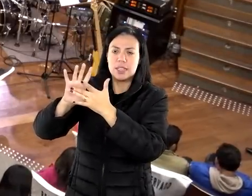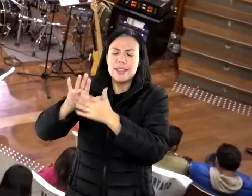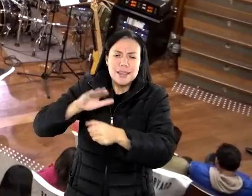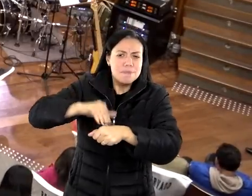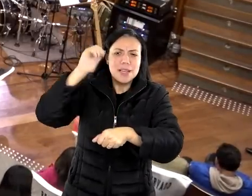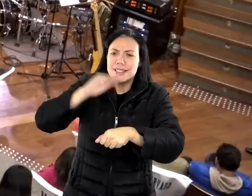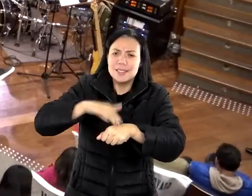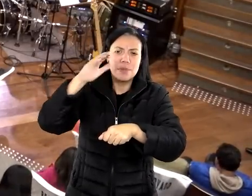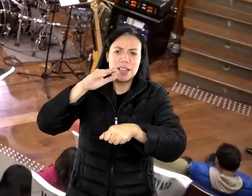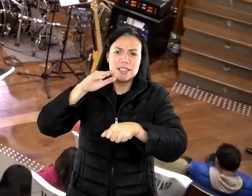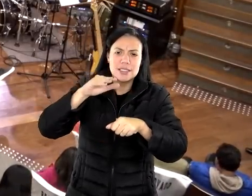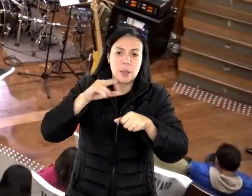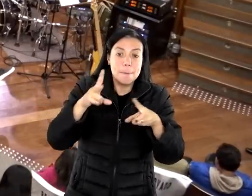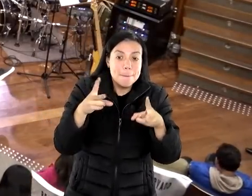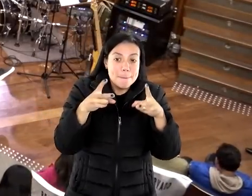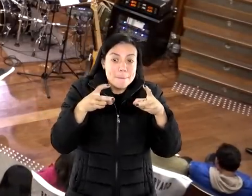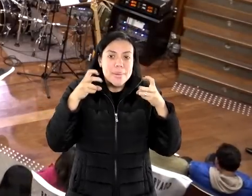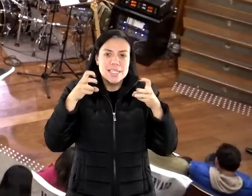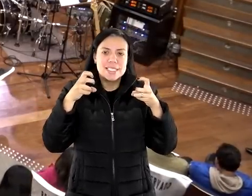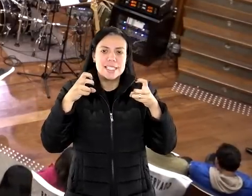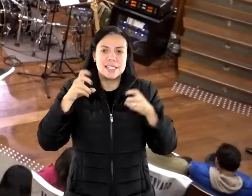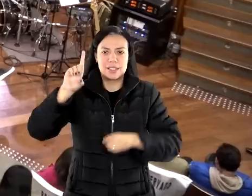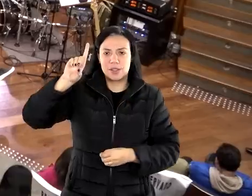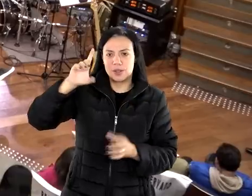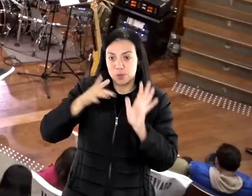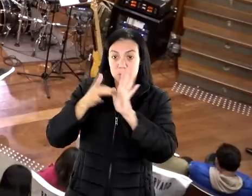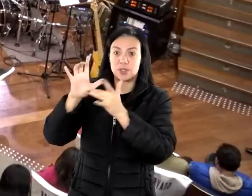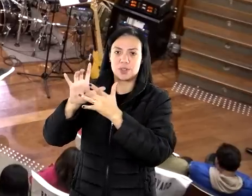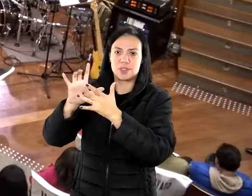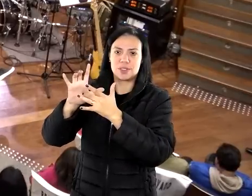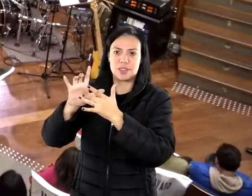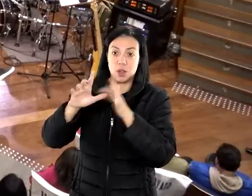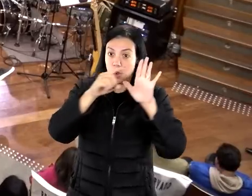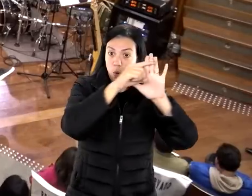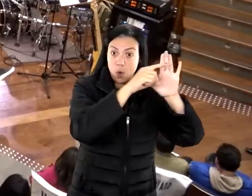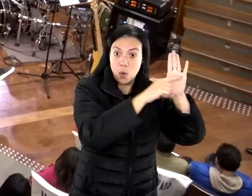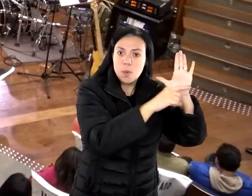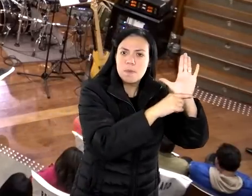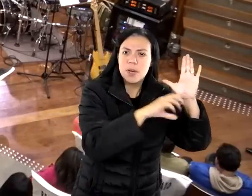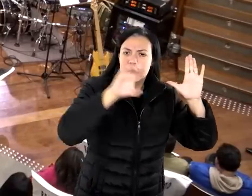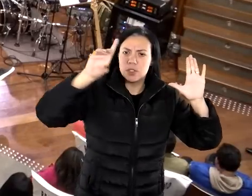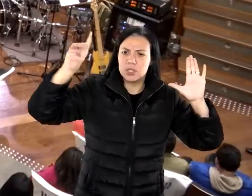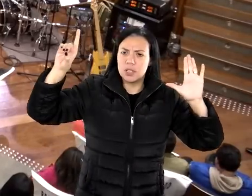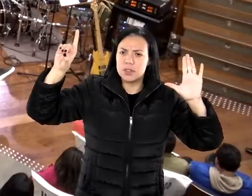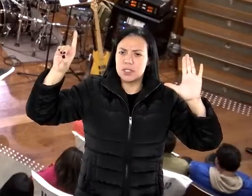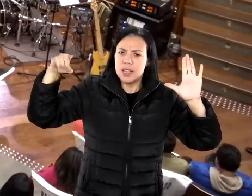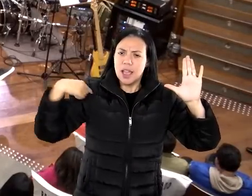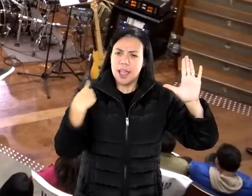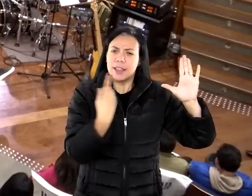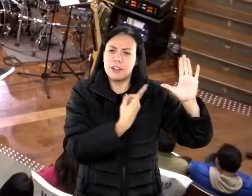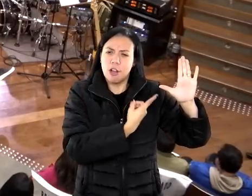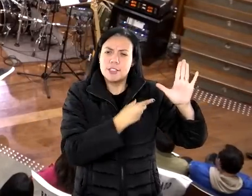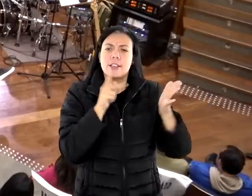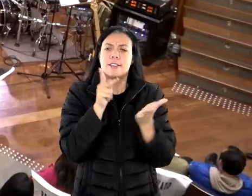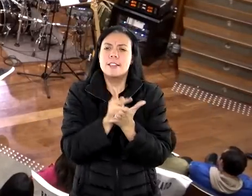com Jesus. O projeto de Deus é que você seja conformado à imagem do seu filho.